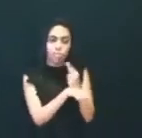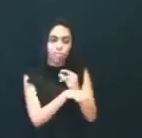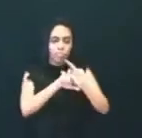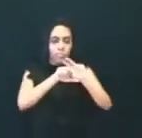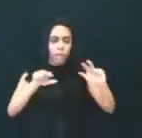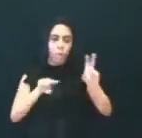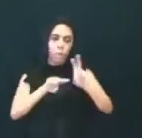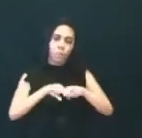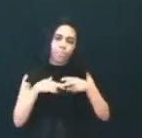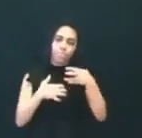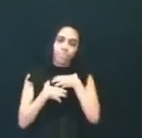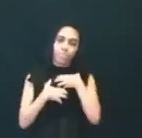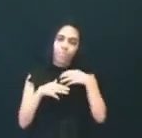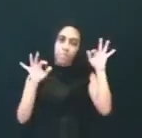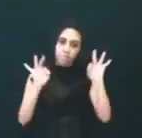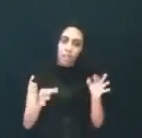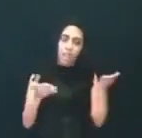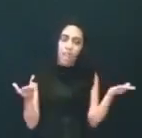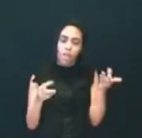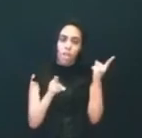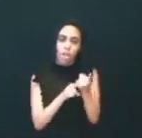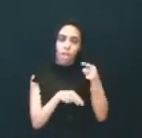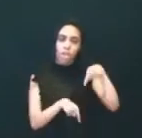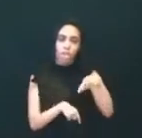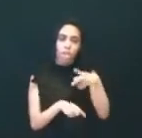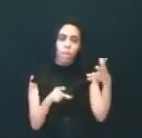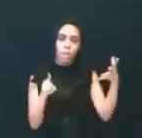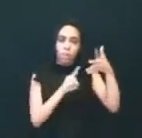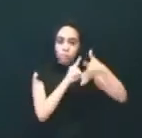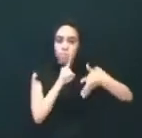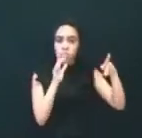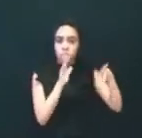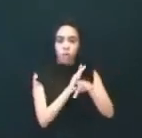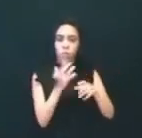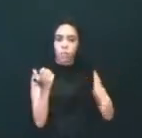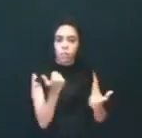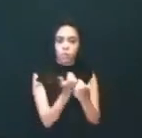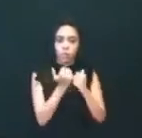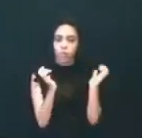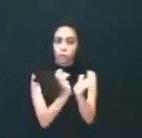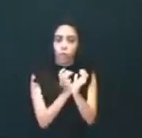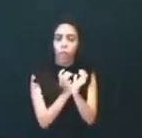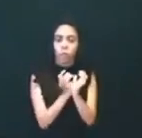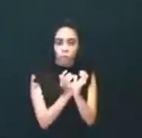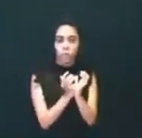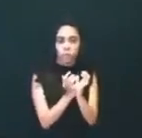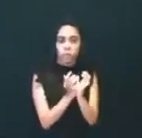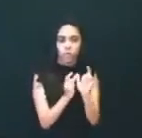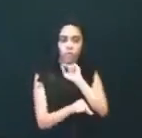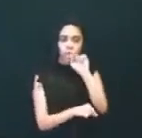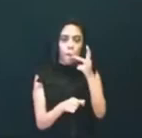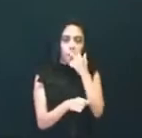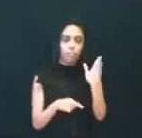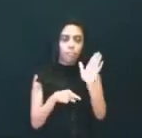uma satisfação ter o encontro promovido pelo GAPO como parte dessa